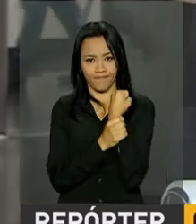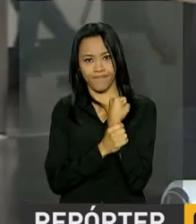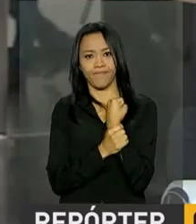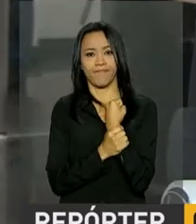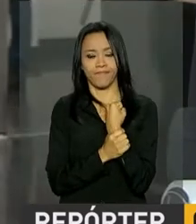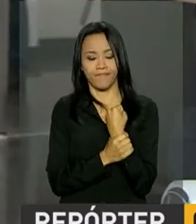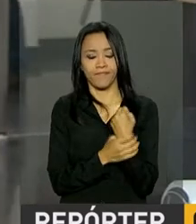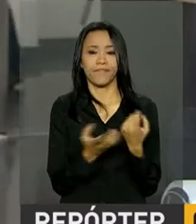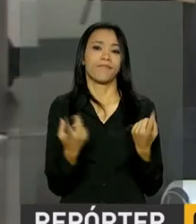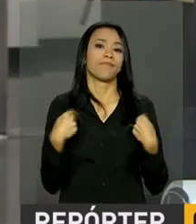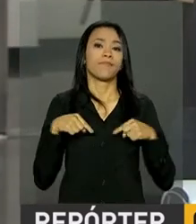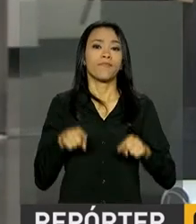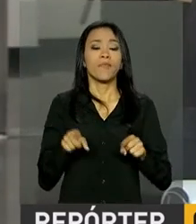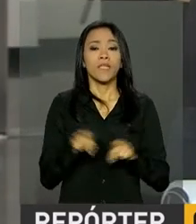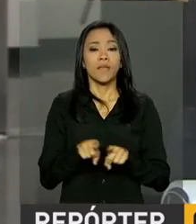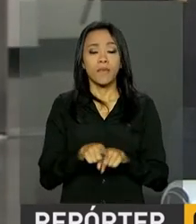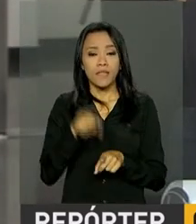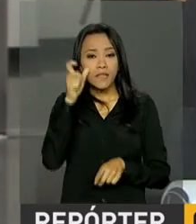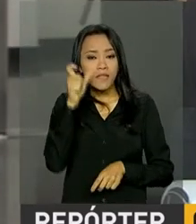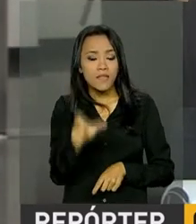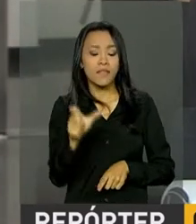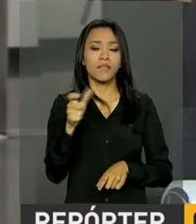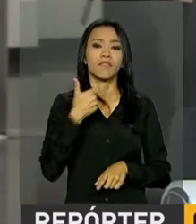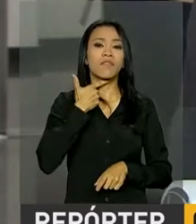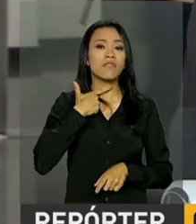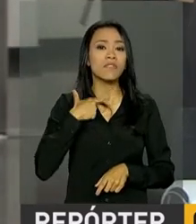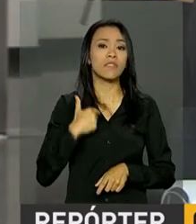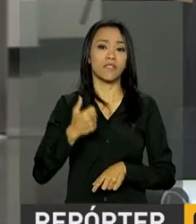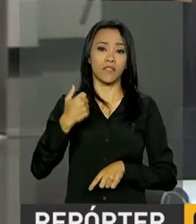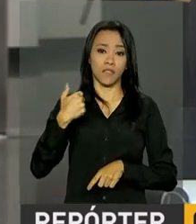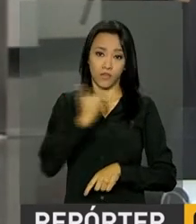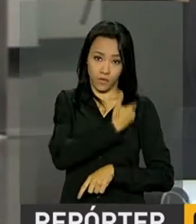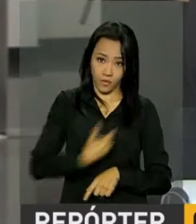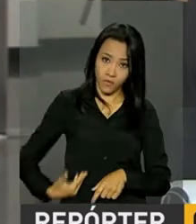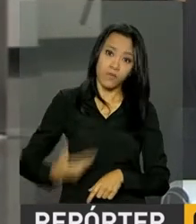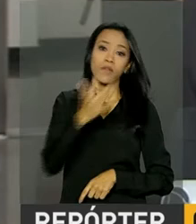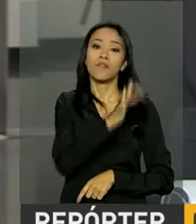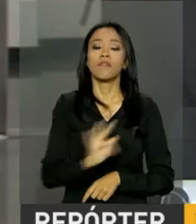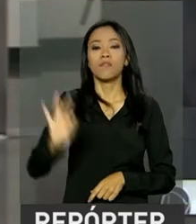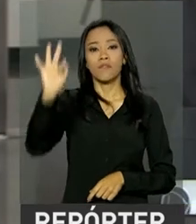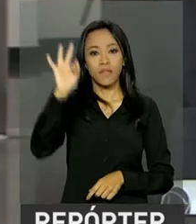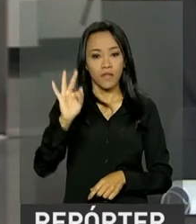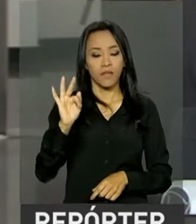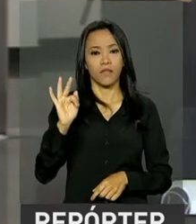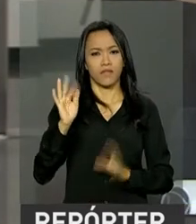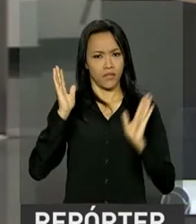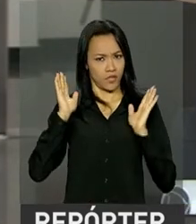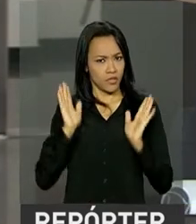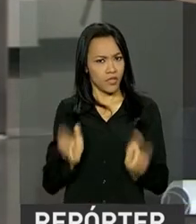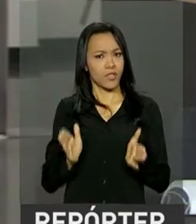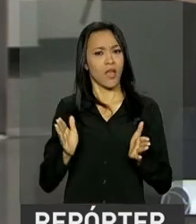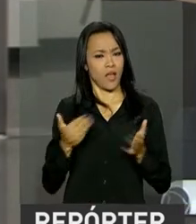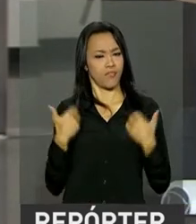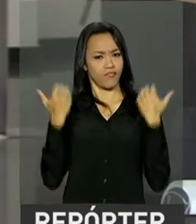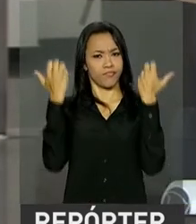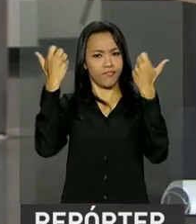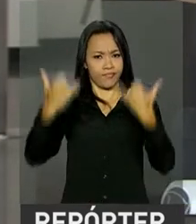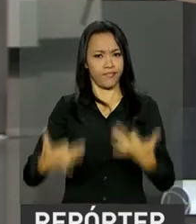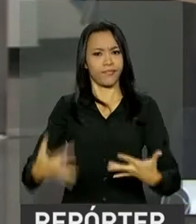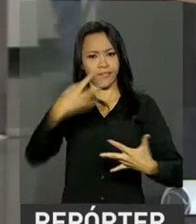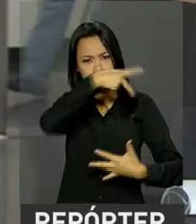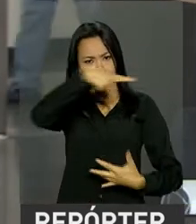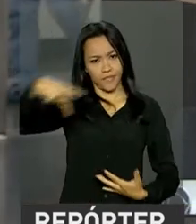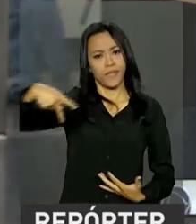o interesse, a vontade do governo federal expressa pelo próprio presidente da República em reunião